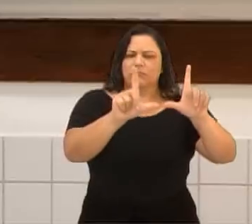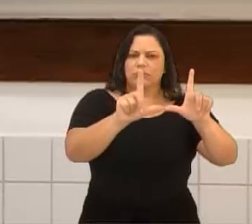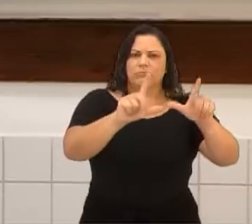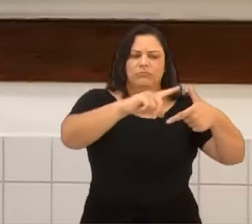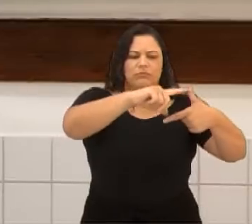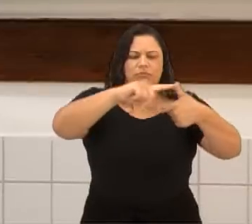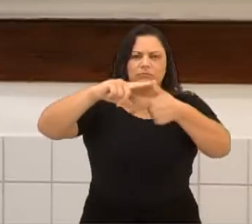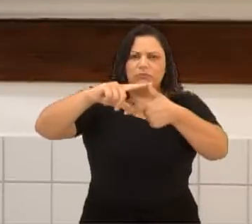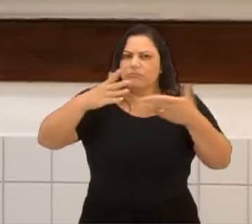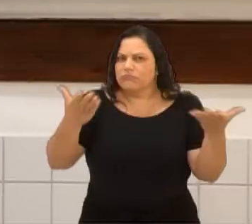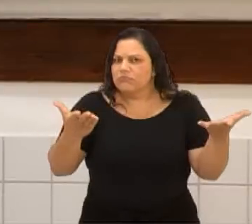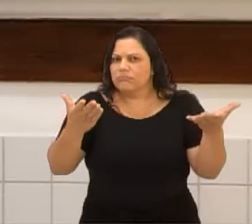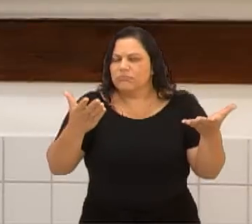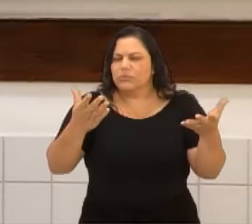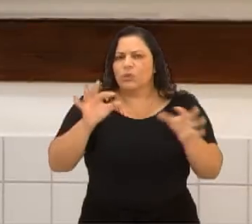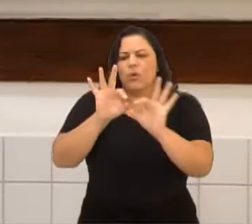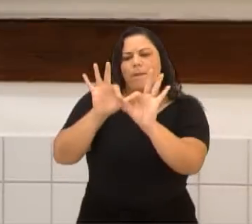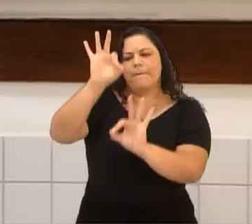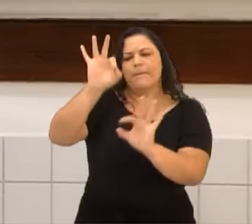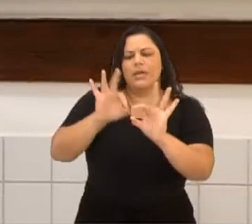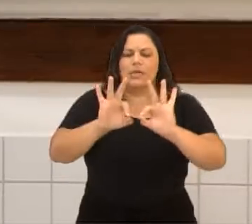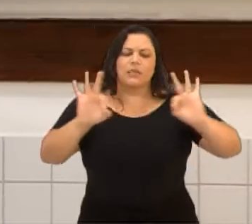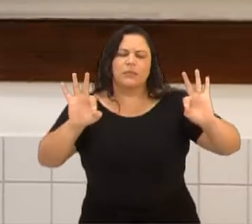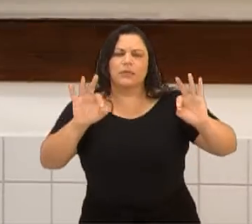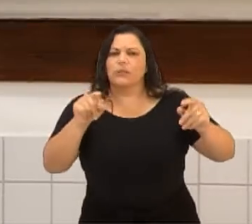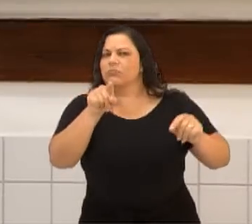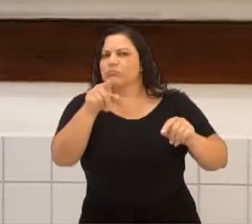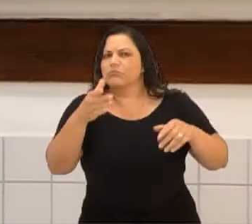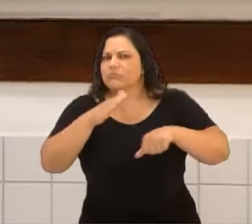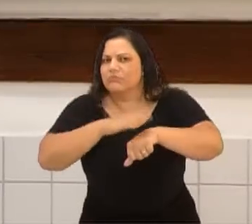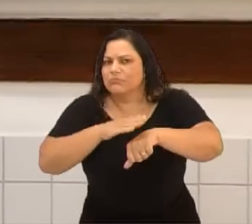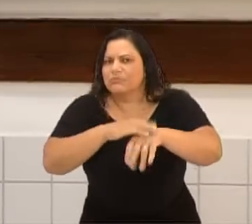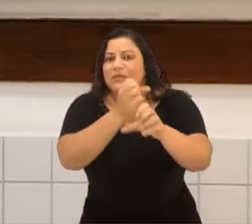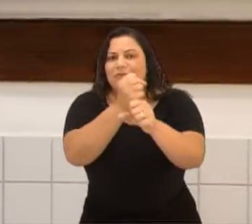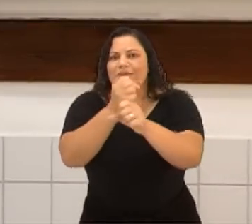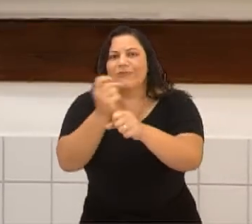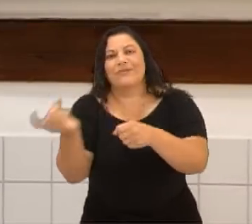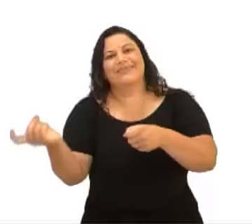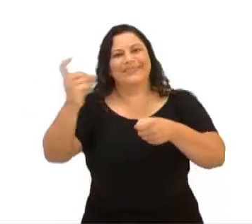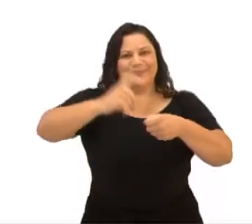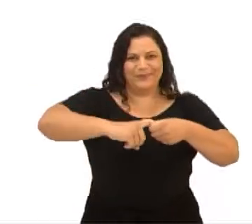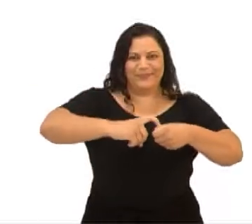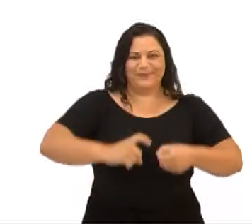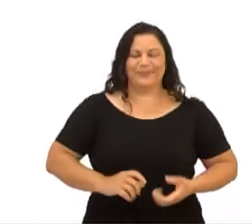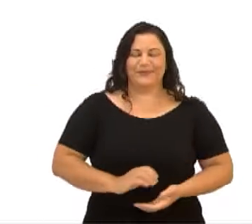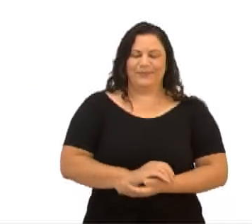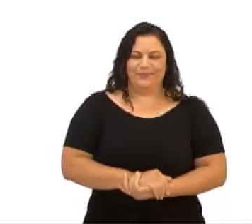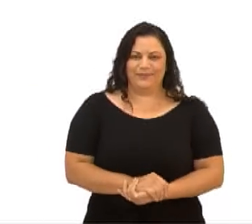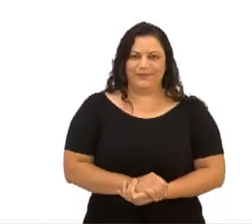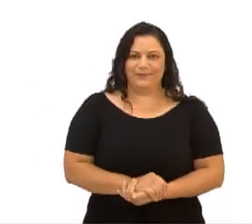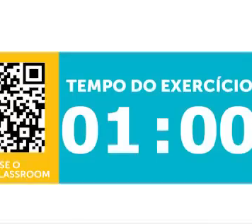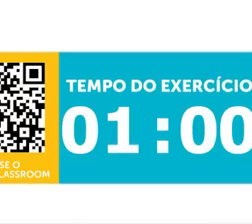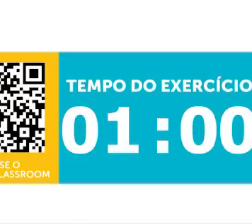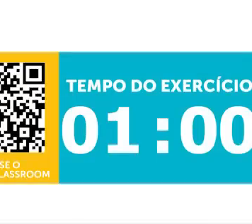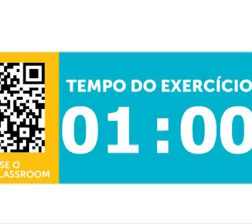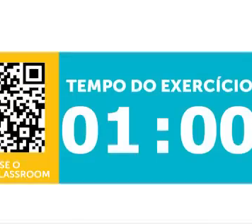As medidas são iguais? Calcula aí e daqui a pouco a gente volta.